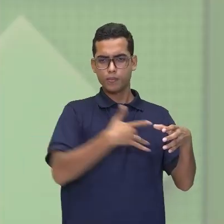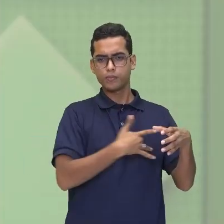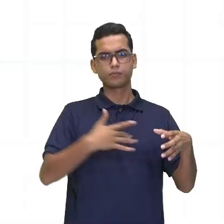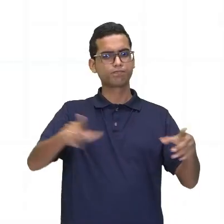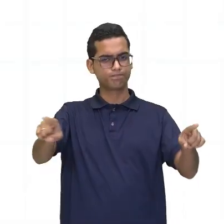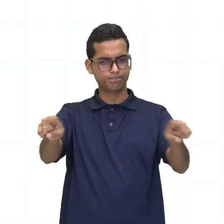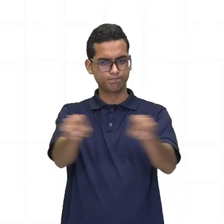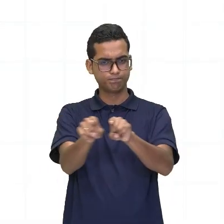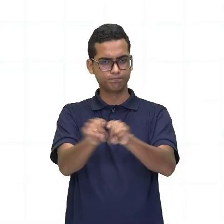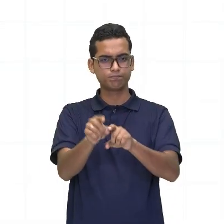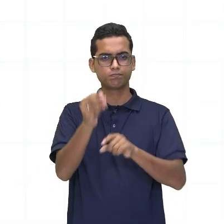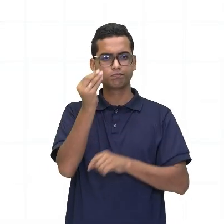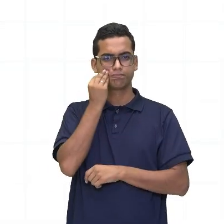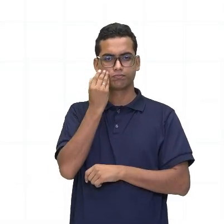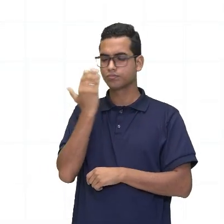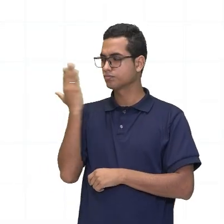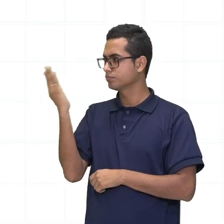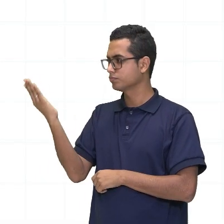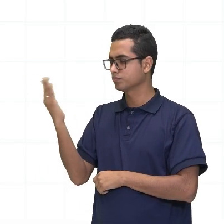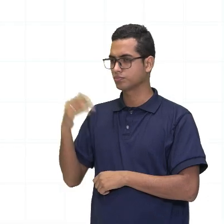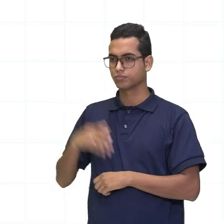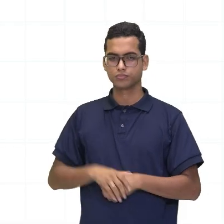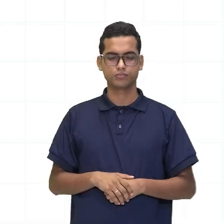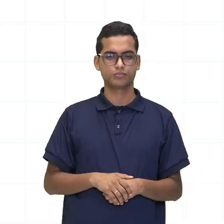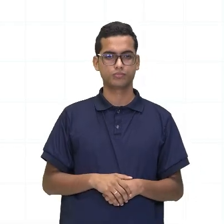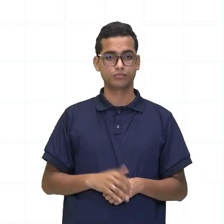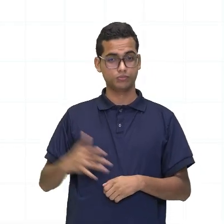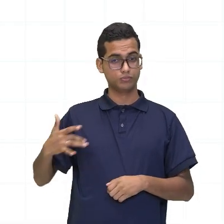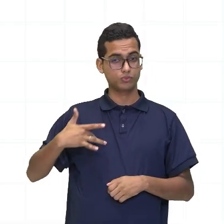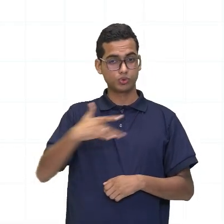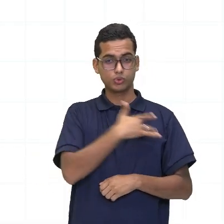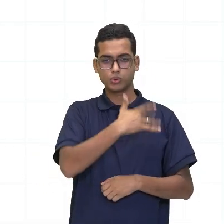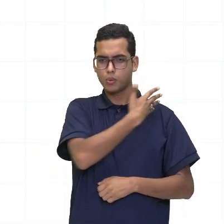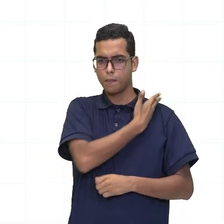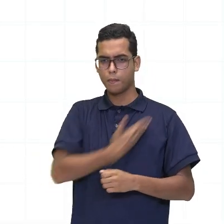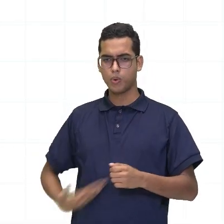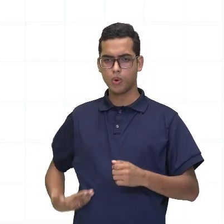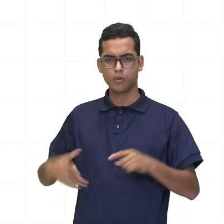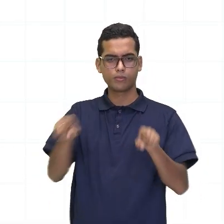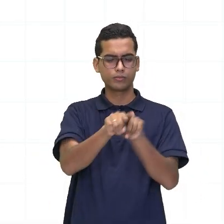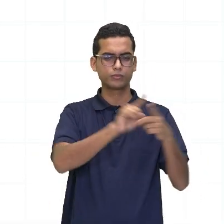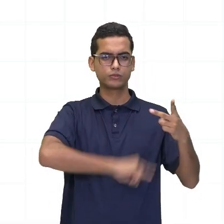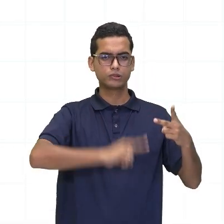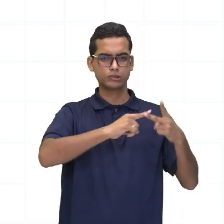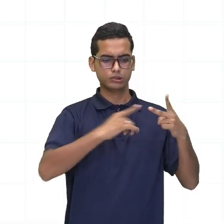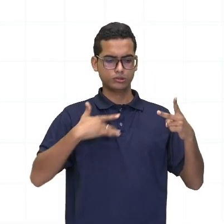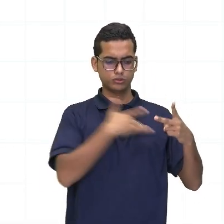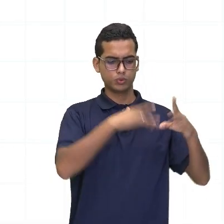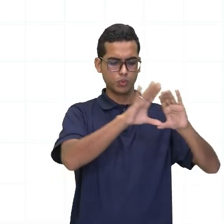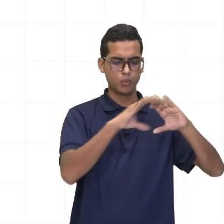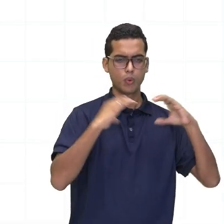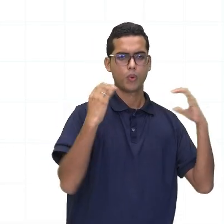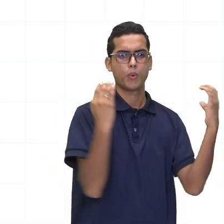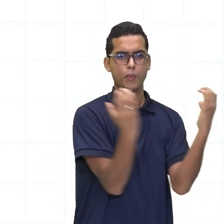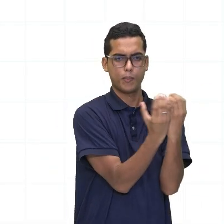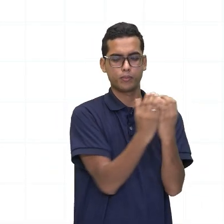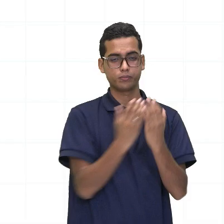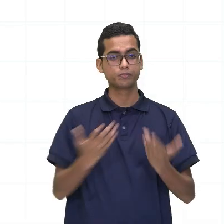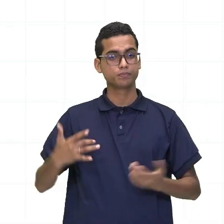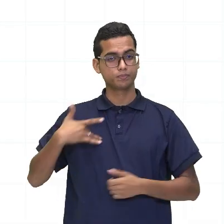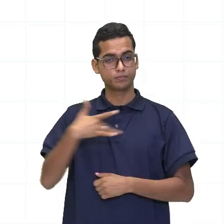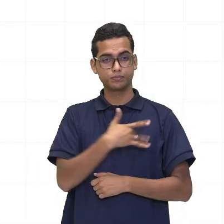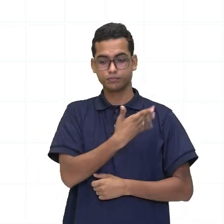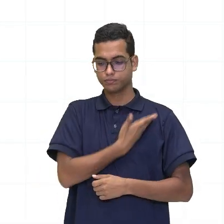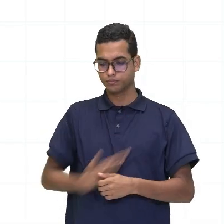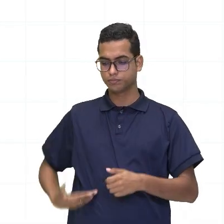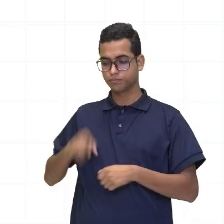observar. A saúde pública versus a saúde coletiva. A saúde pública